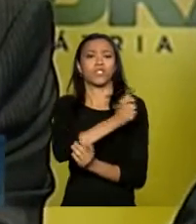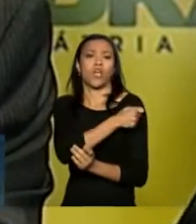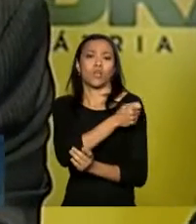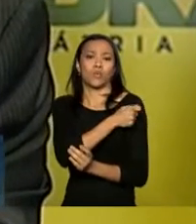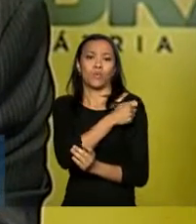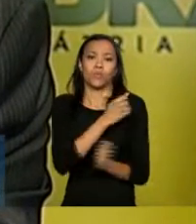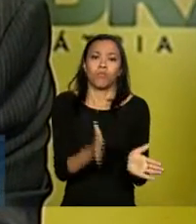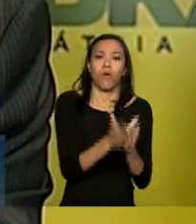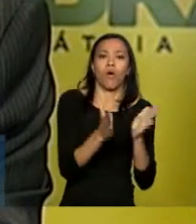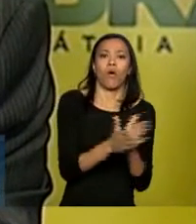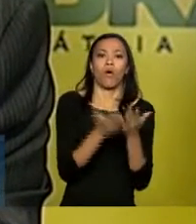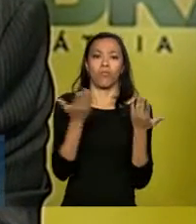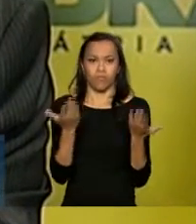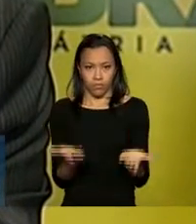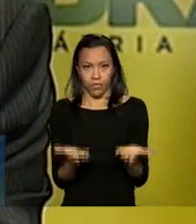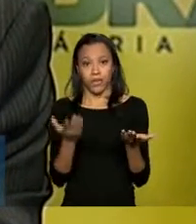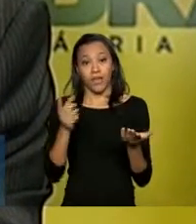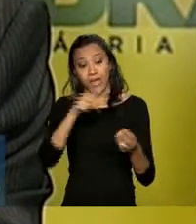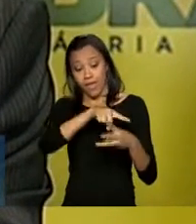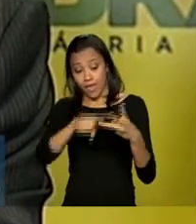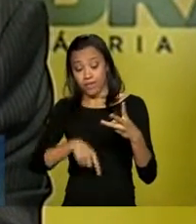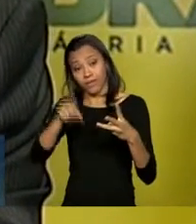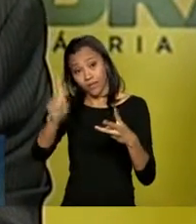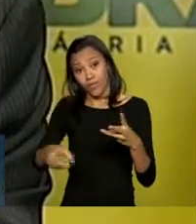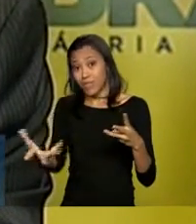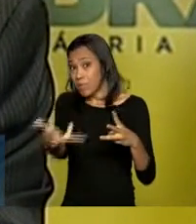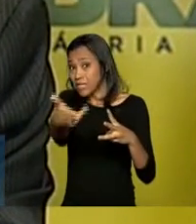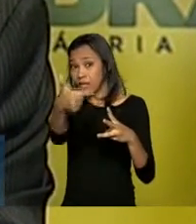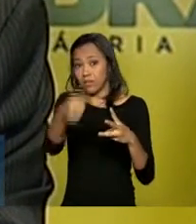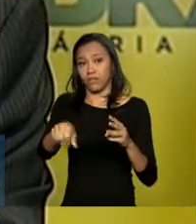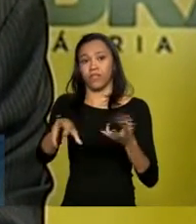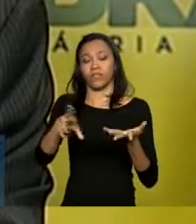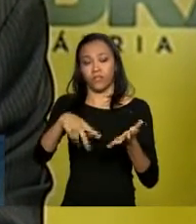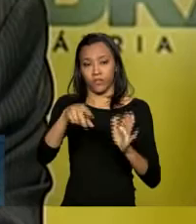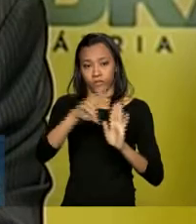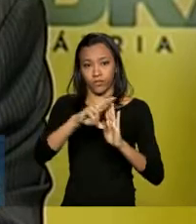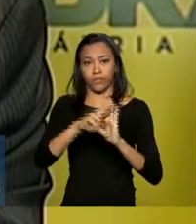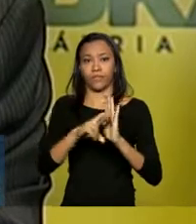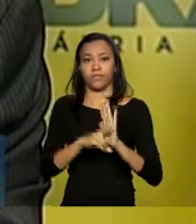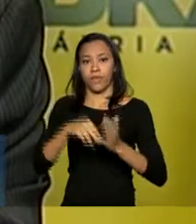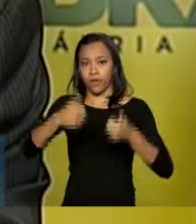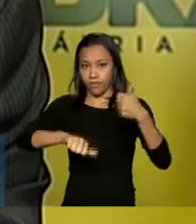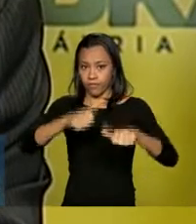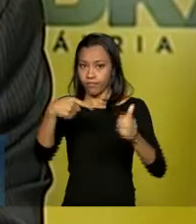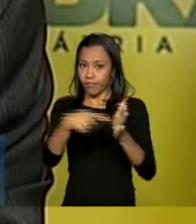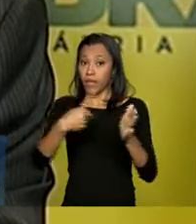critério, talvez, excelente para nós pensarmos